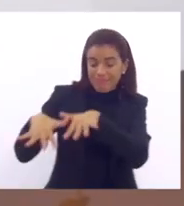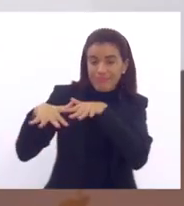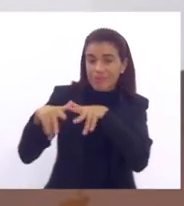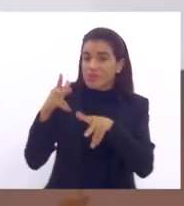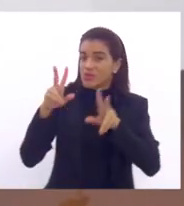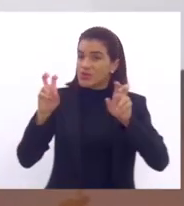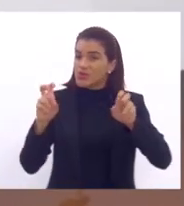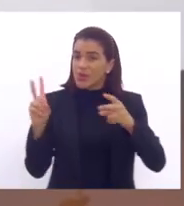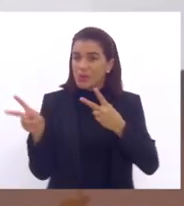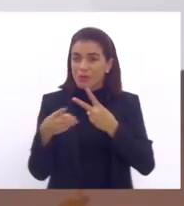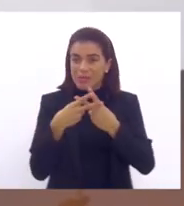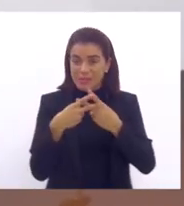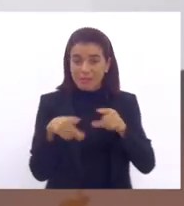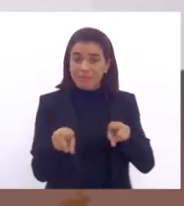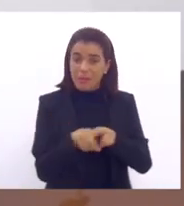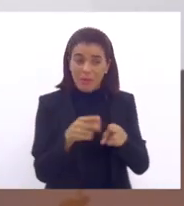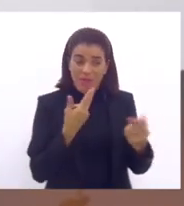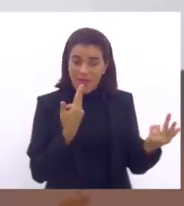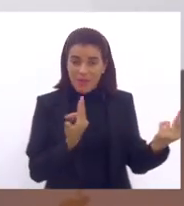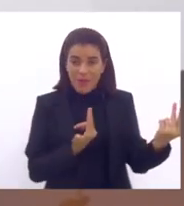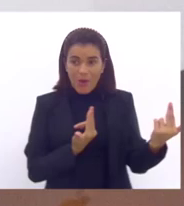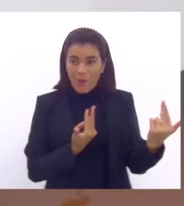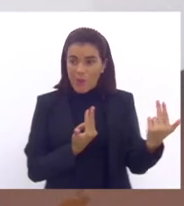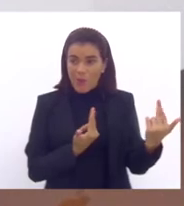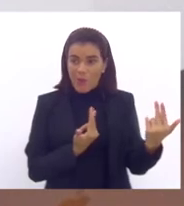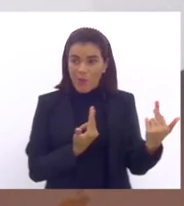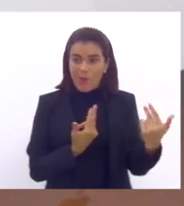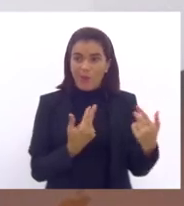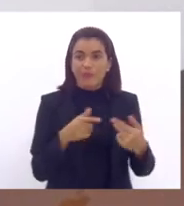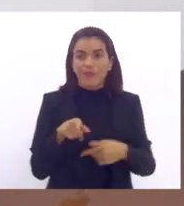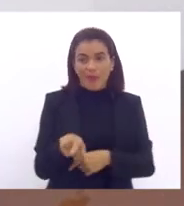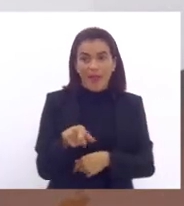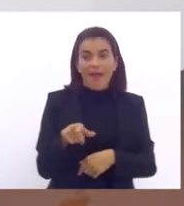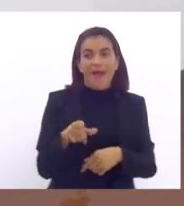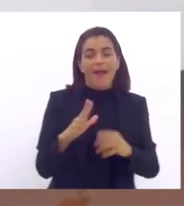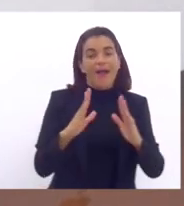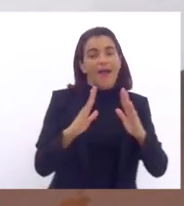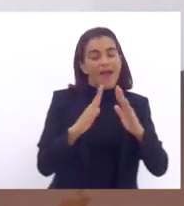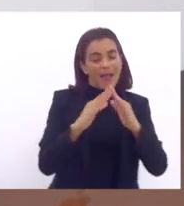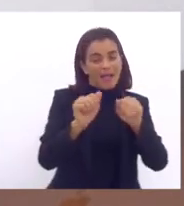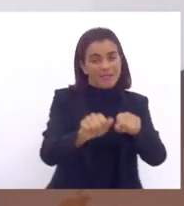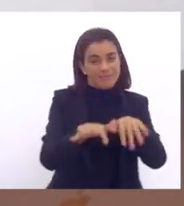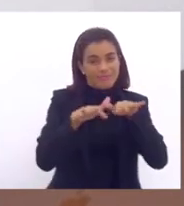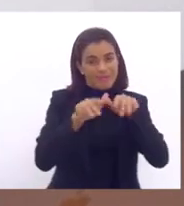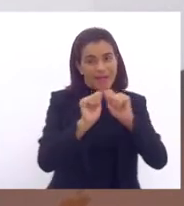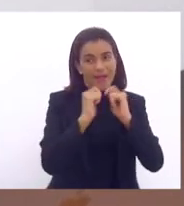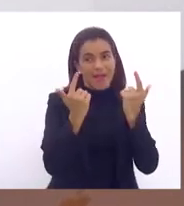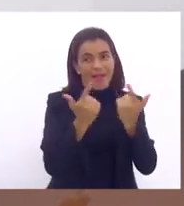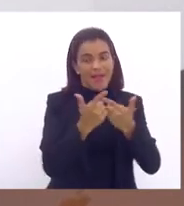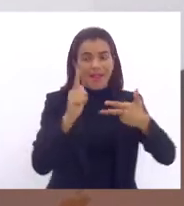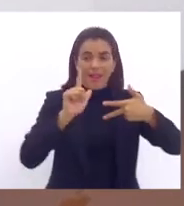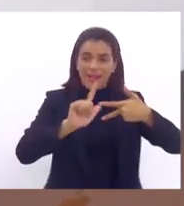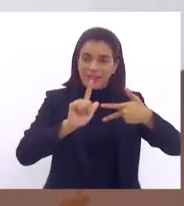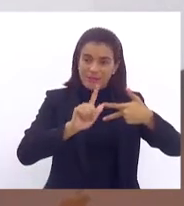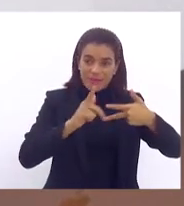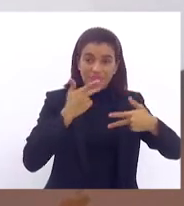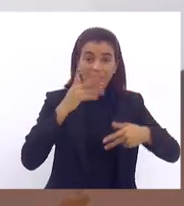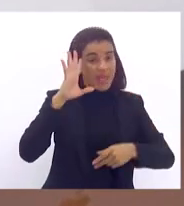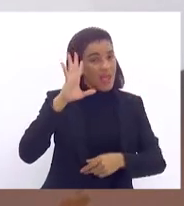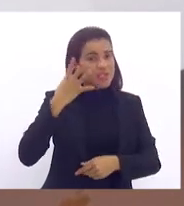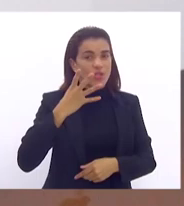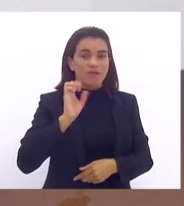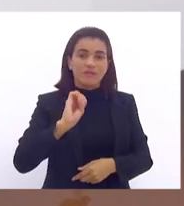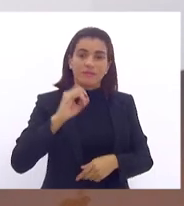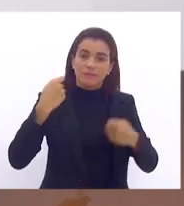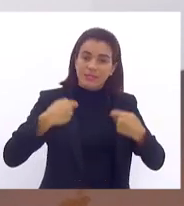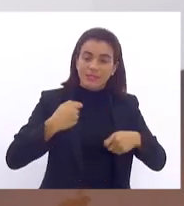prisão e eu diria o mesmo né O ideal seria que a própria casa Legislativa também e deliberar sobre esse bloqueio né